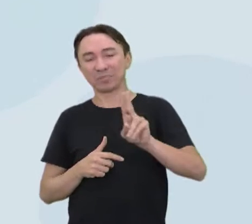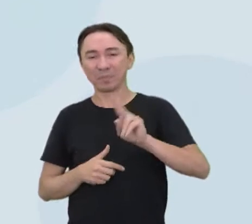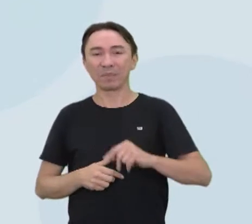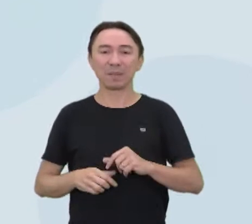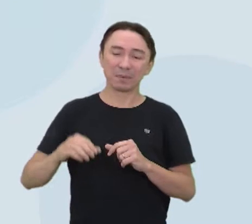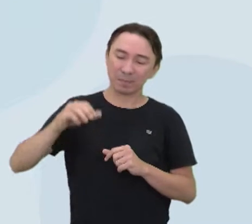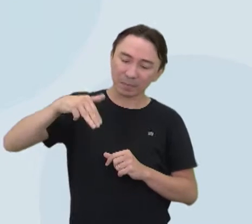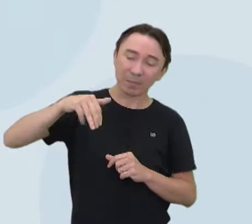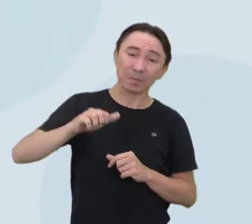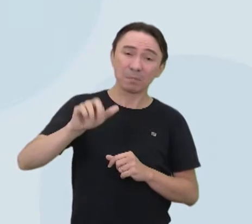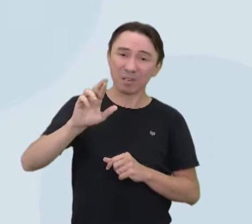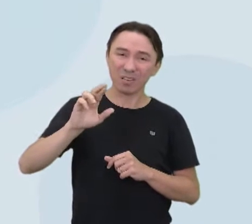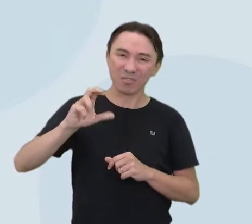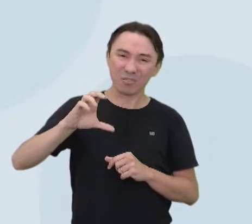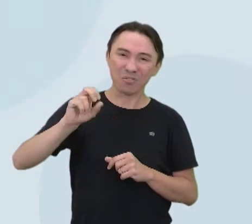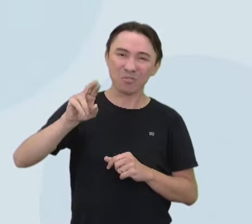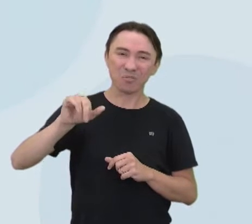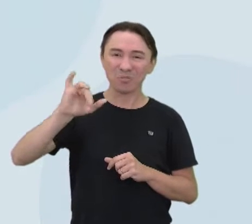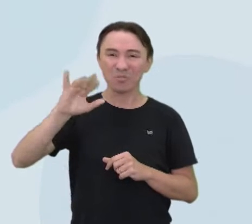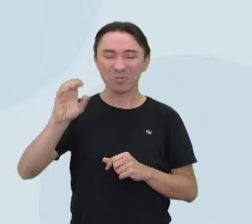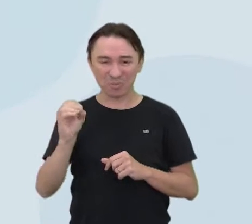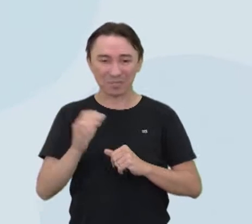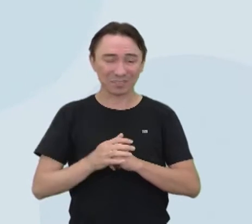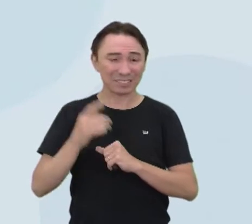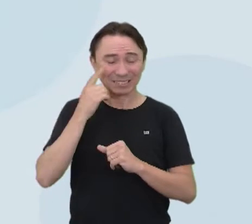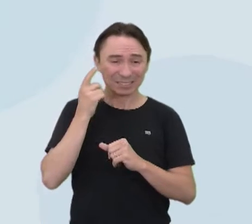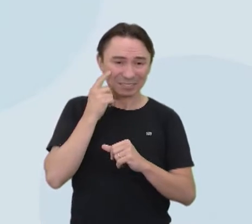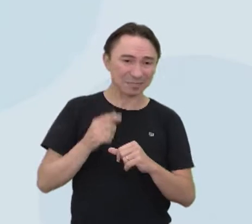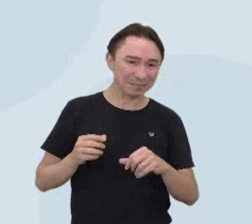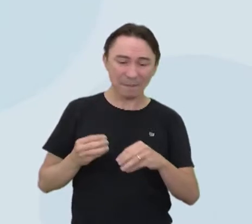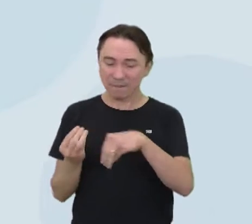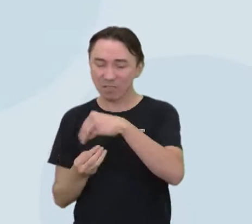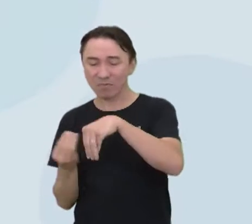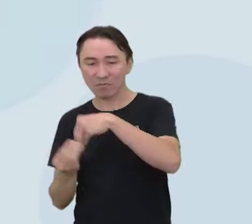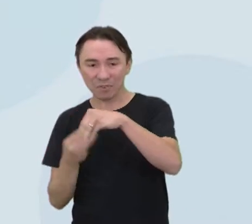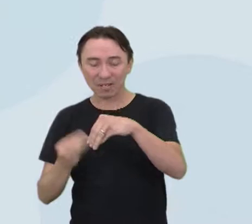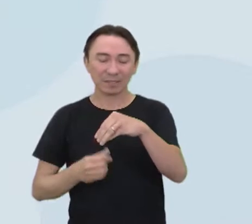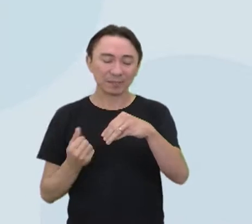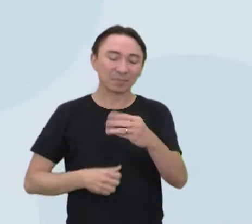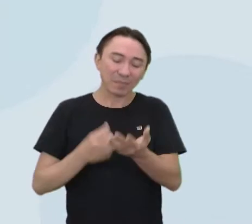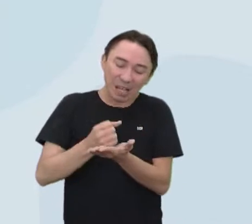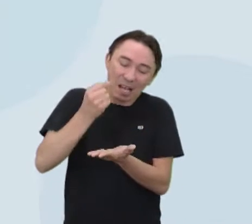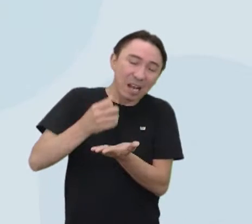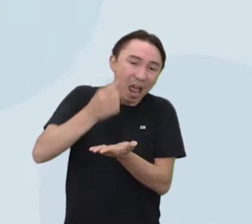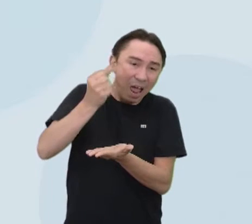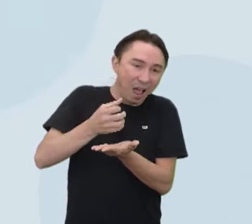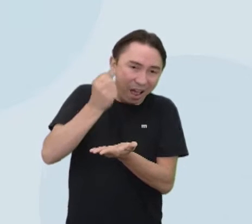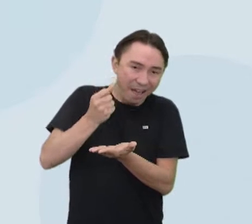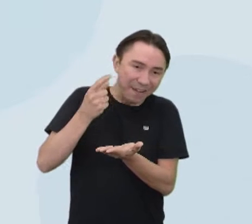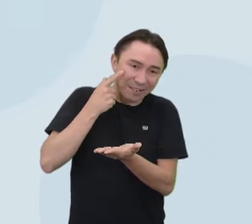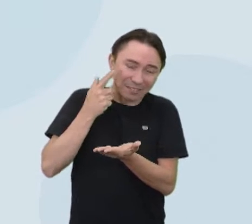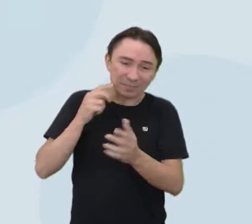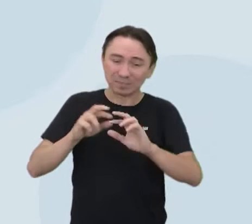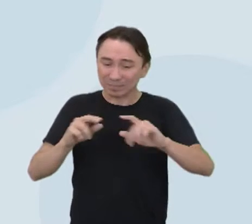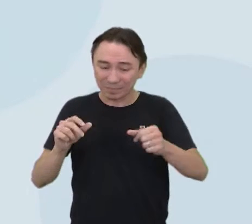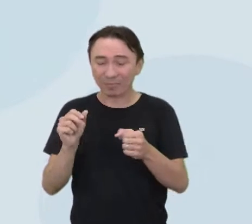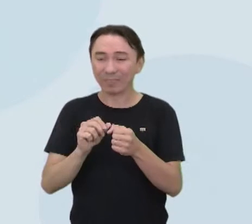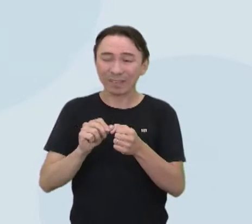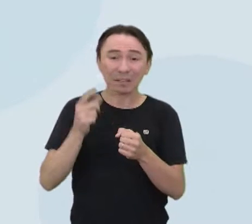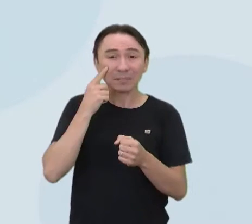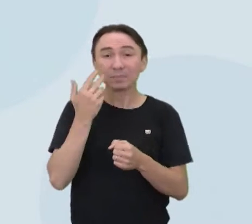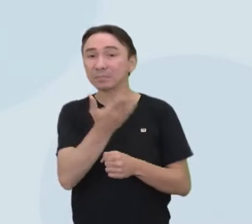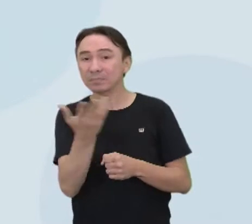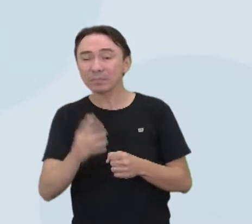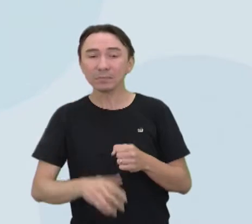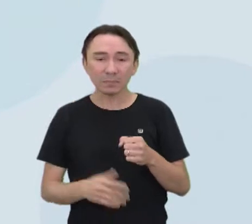líquido, numa mistura de areia e cascalho, que é extraído dos rios, né, para atrair um metal precioso. E ao fazerem